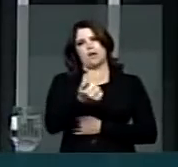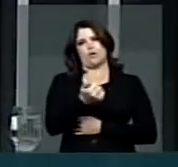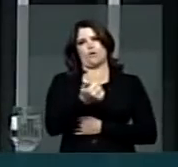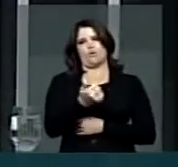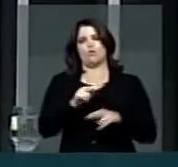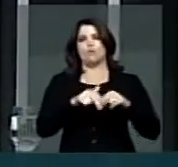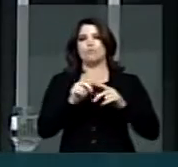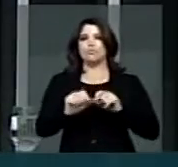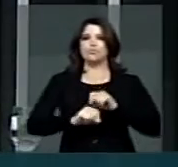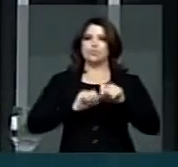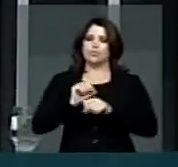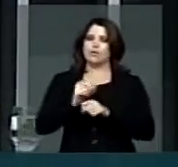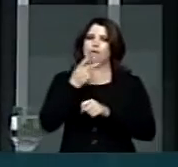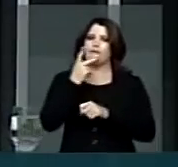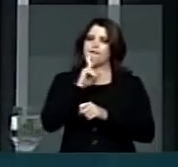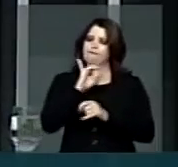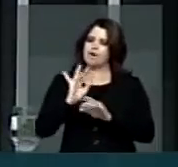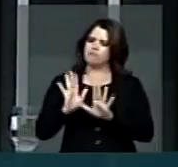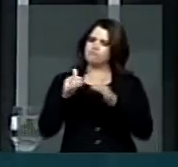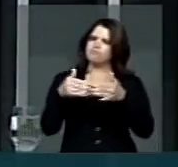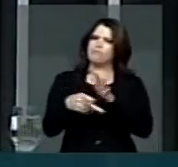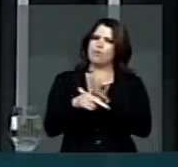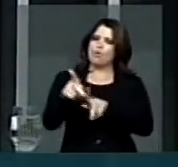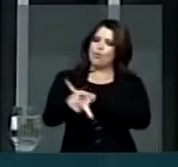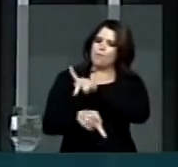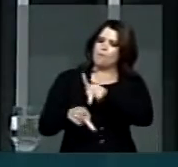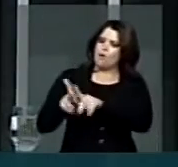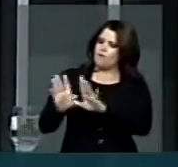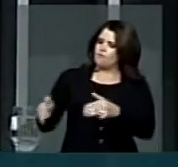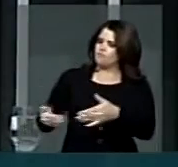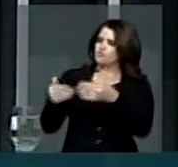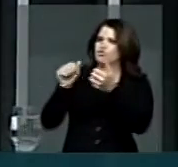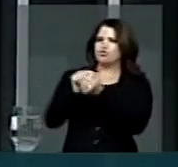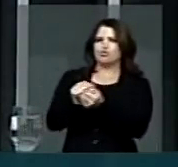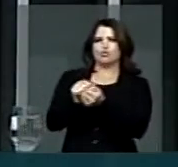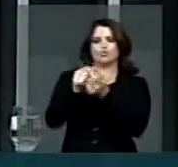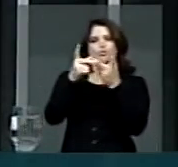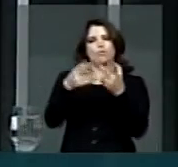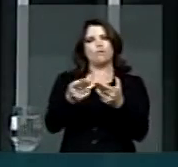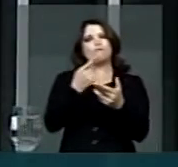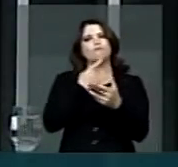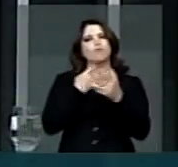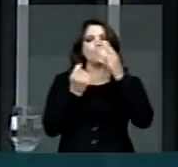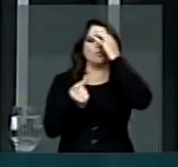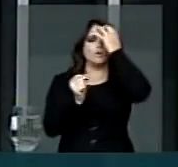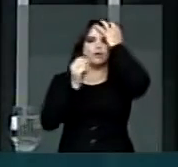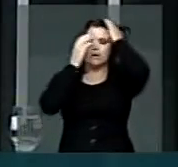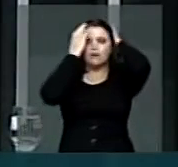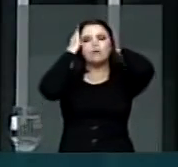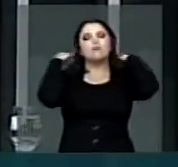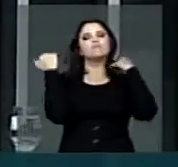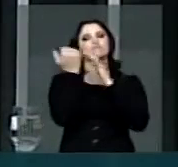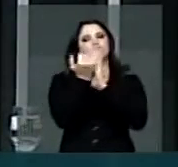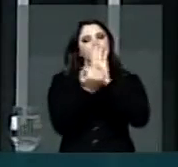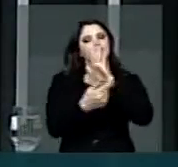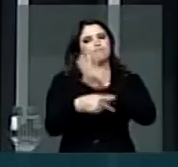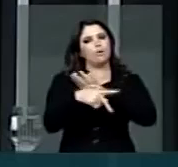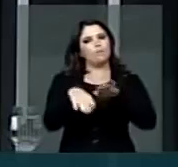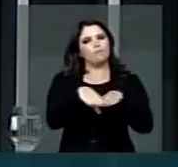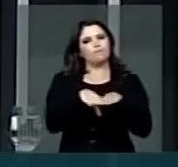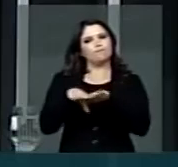da implantação de um governo do povo e para o povo, tal qual a mais pura definição da